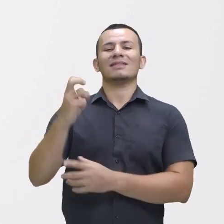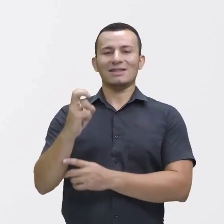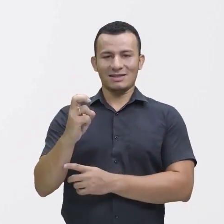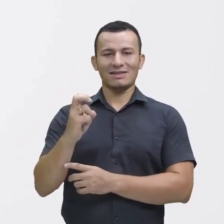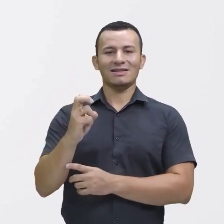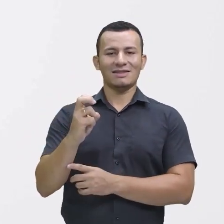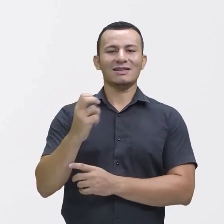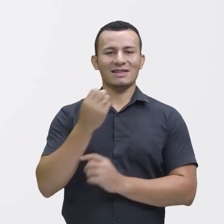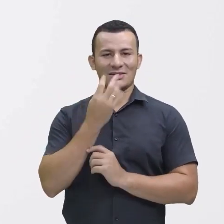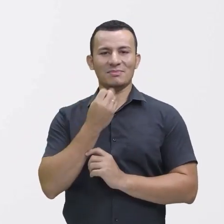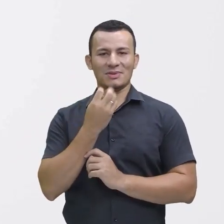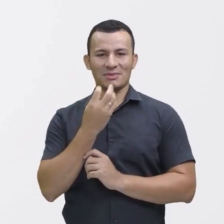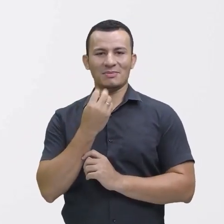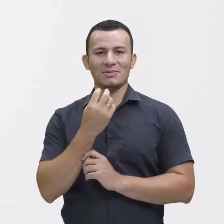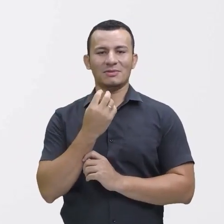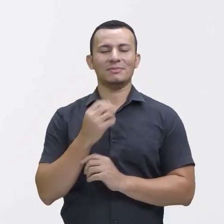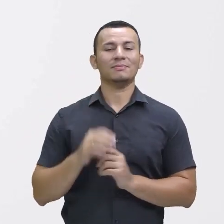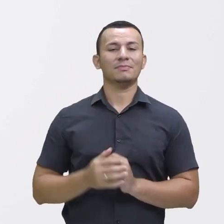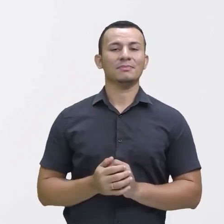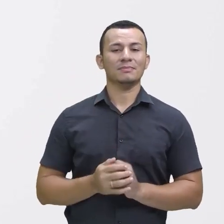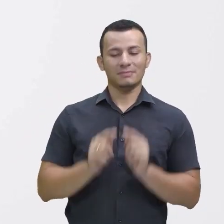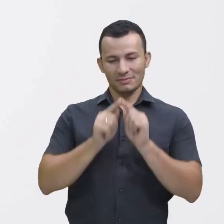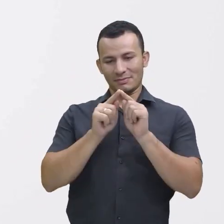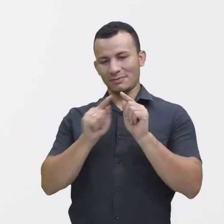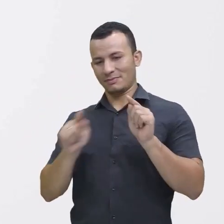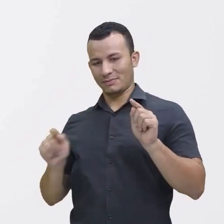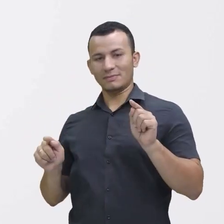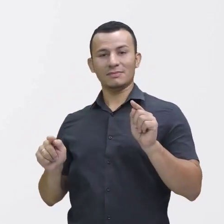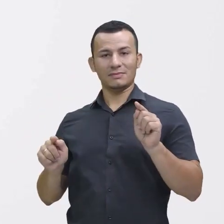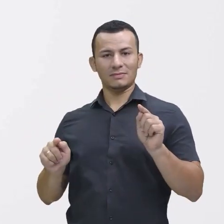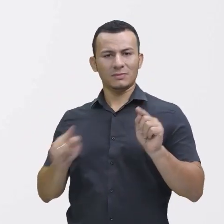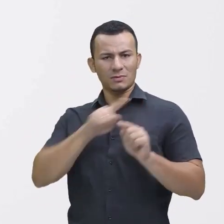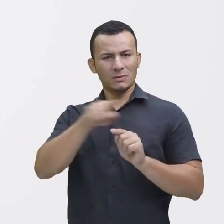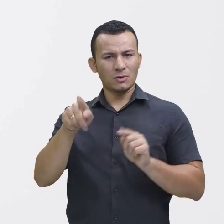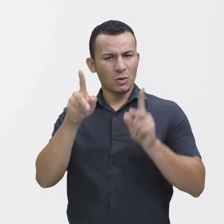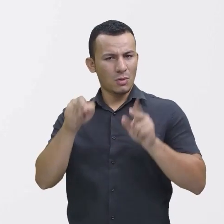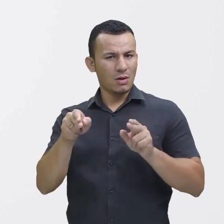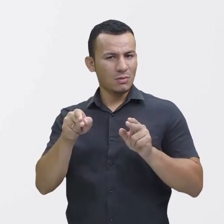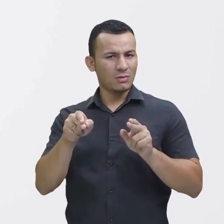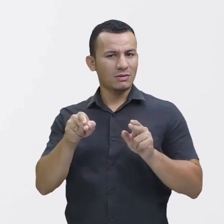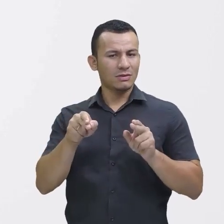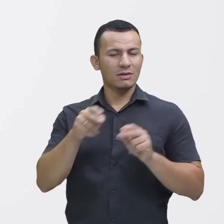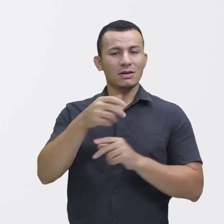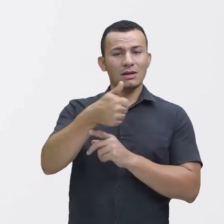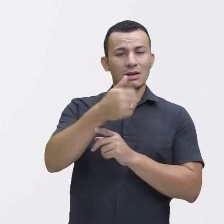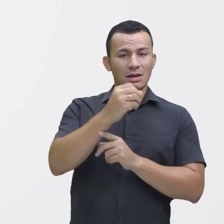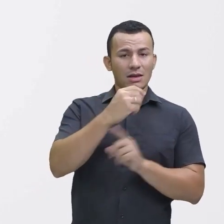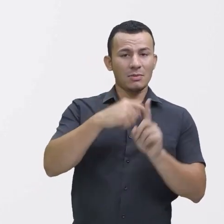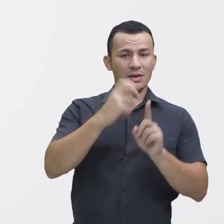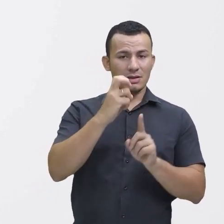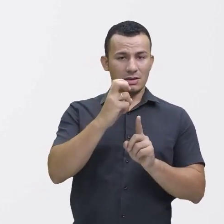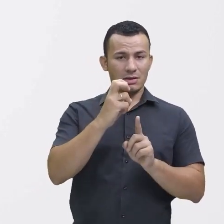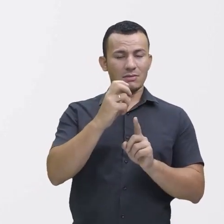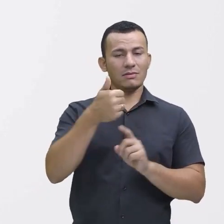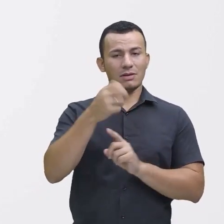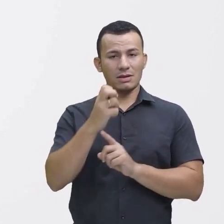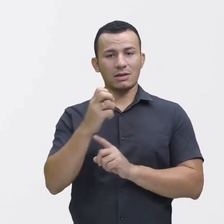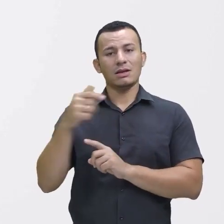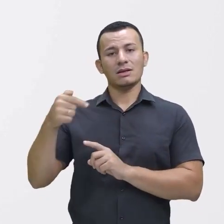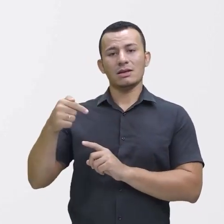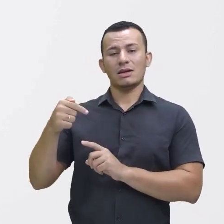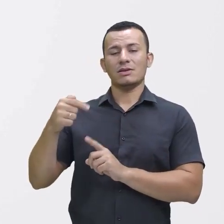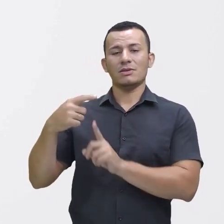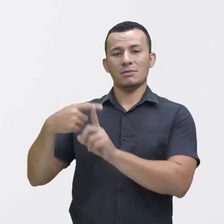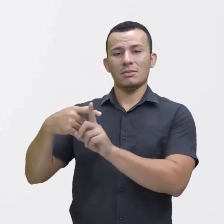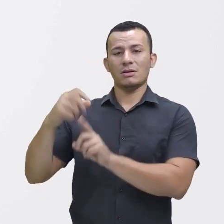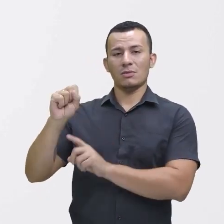15. Muito bem. Você fez isso, não fez? Fez isso? 10 mais 5, 15. 7 mais 8, 15.